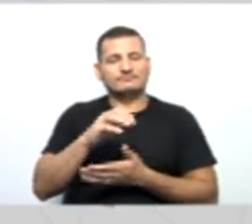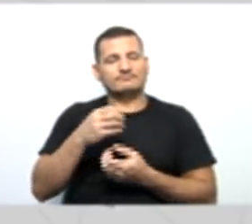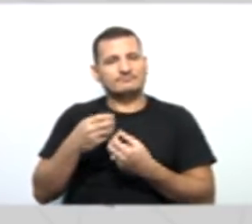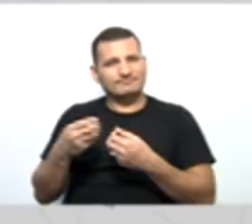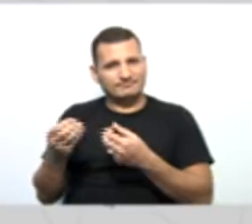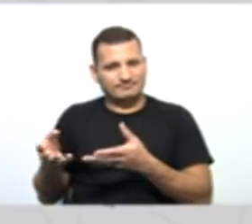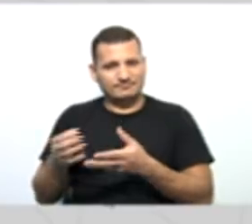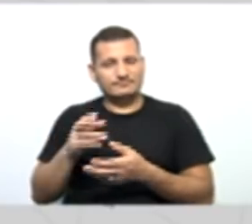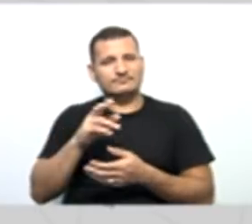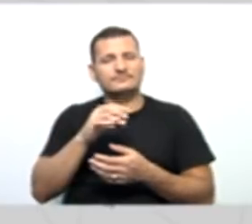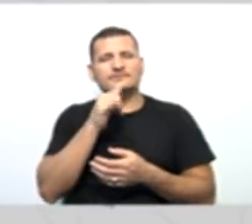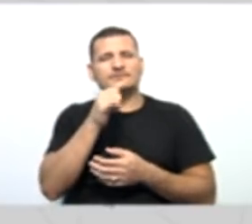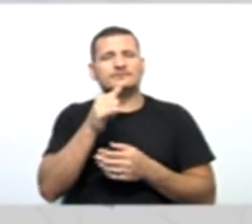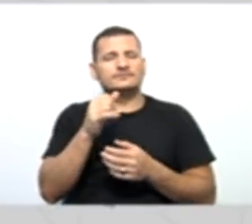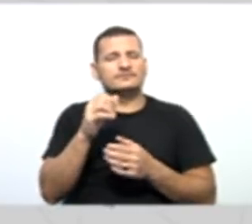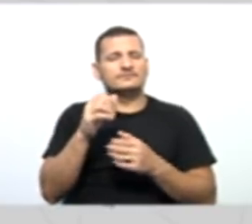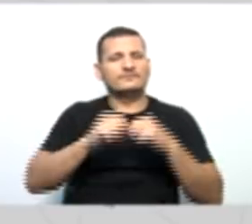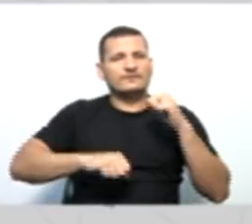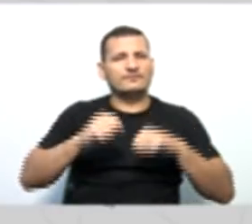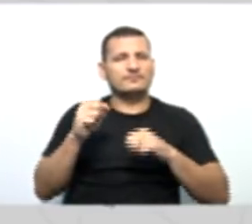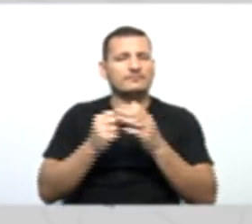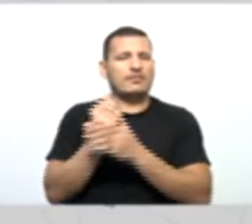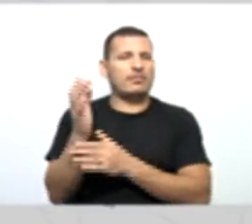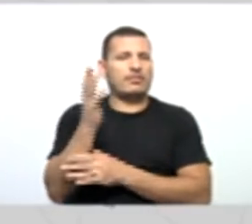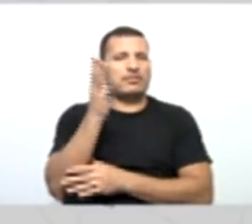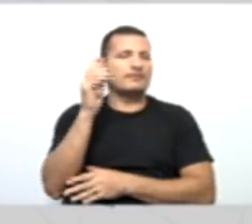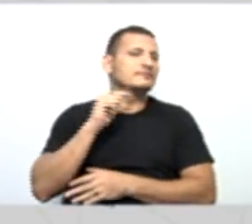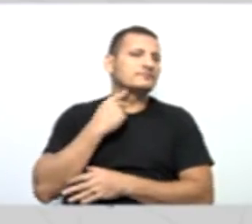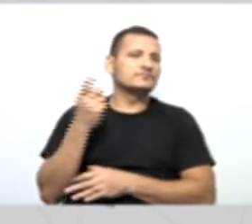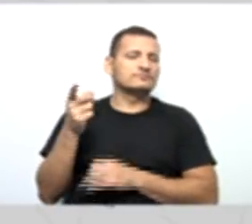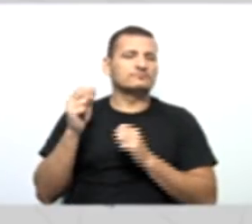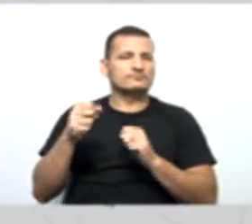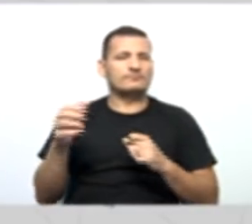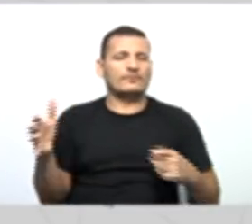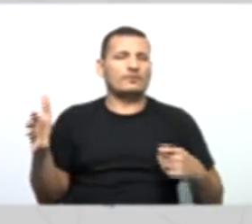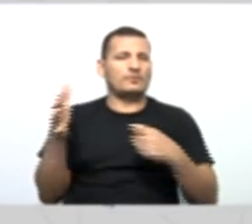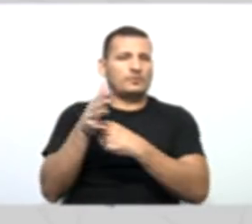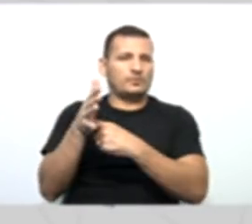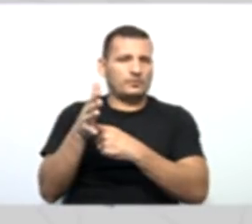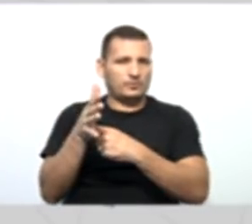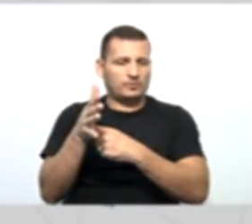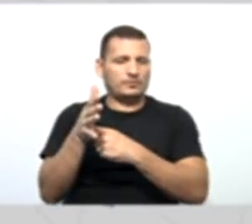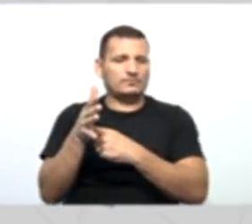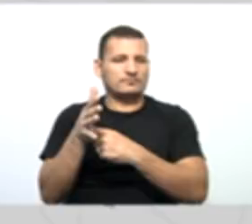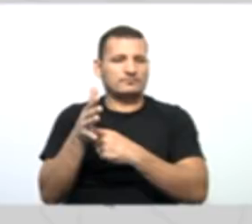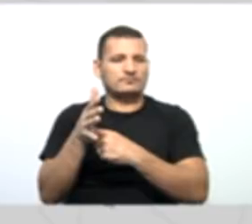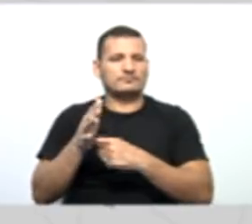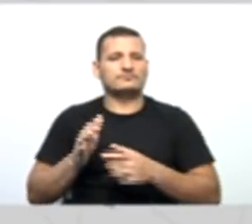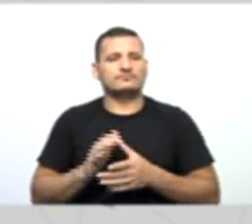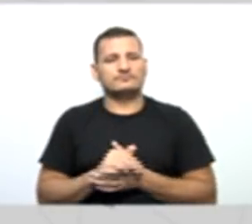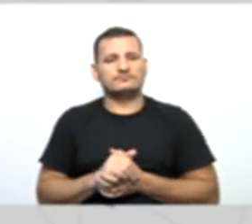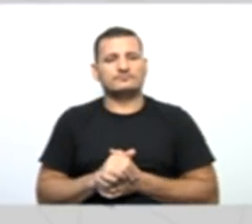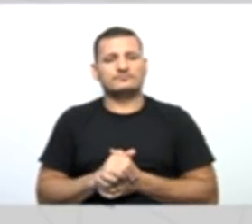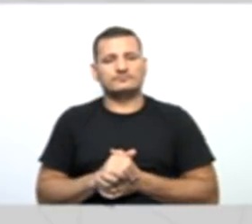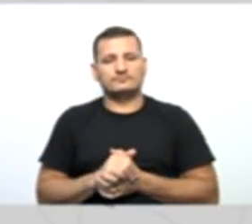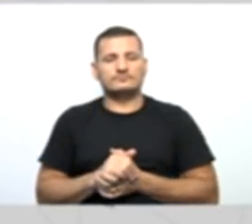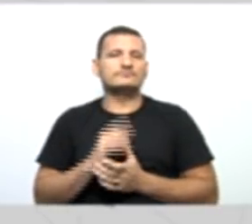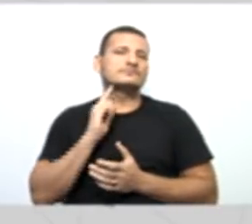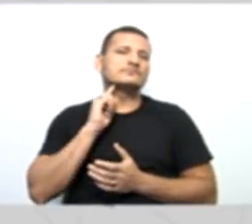Denuncie de repente alguma fábrica que esteja sendo promíscua, que esteja de